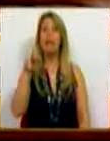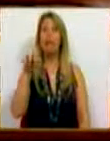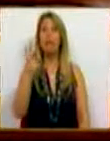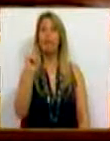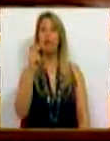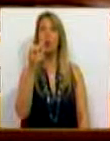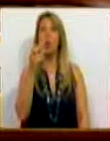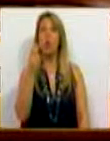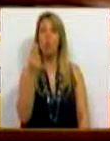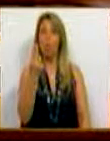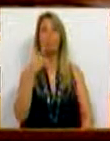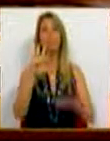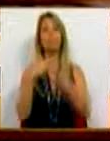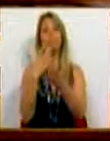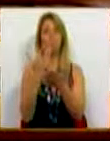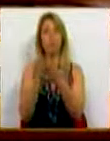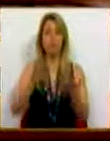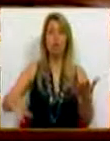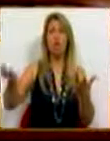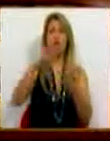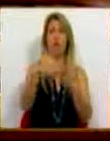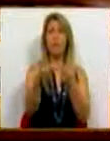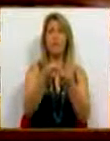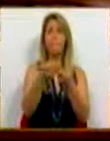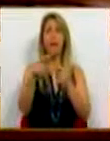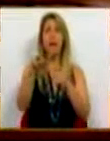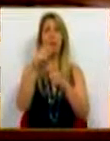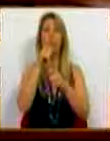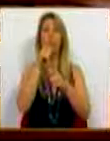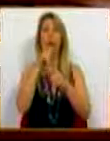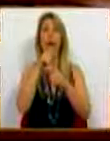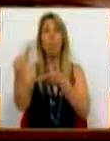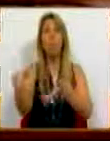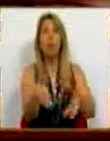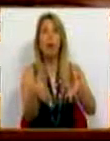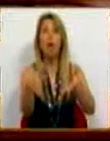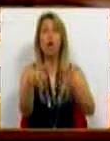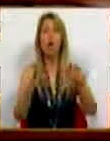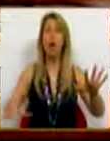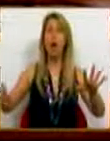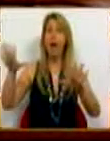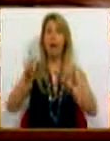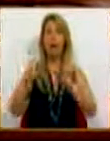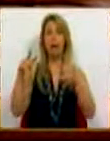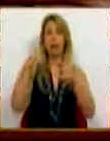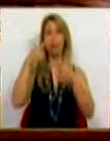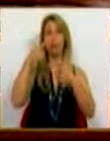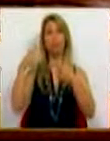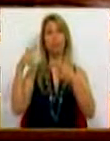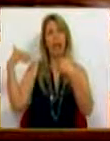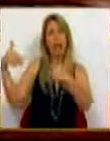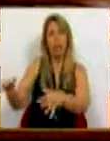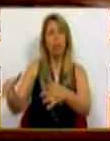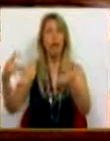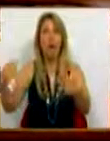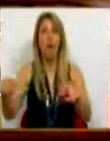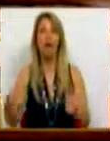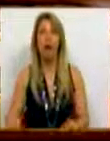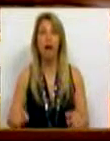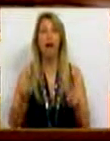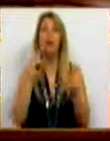centros históricos, zonas ribeirinhas e outros espaços industriais abandonados, ou seja, tem um âmbito geográfico de intervenção necessário,